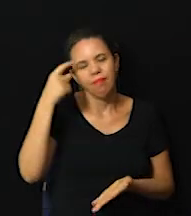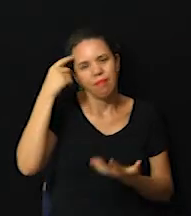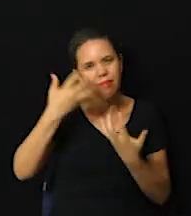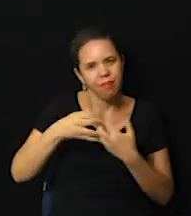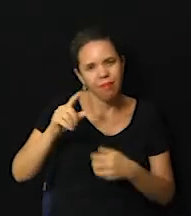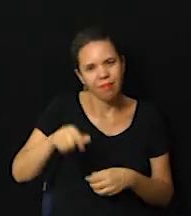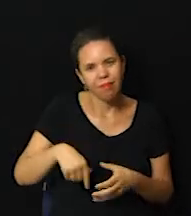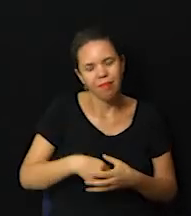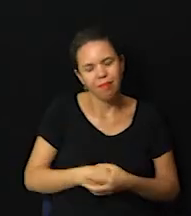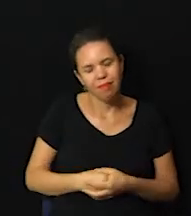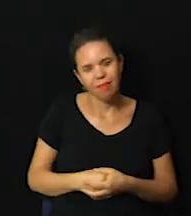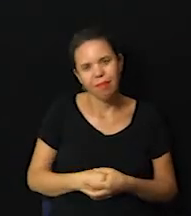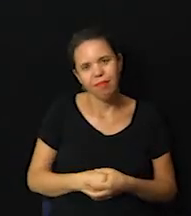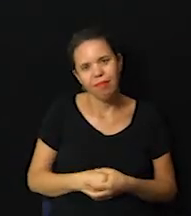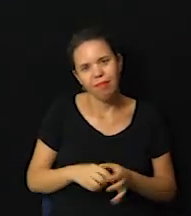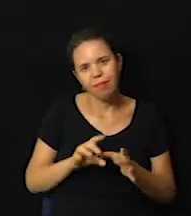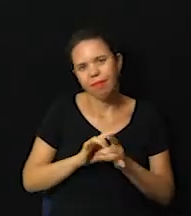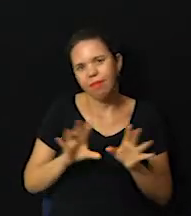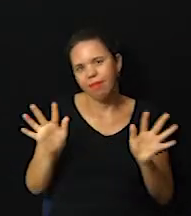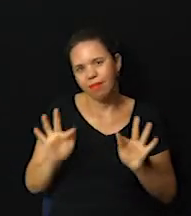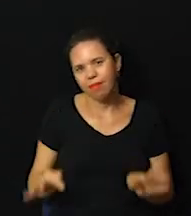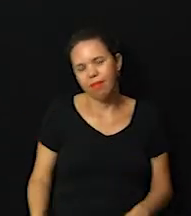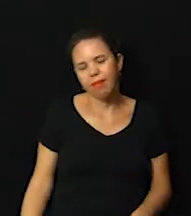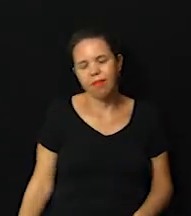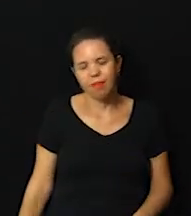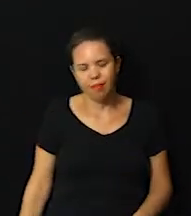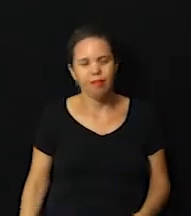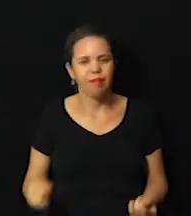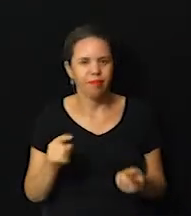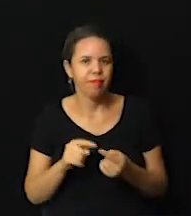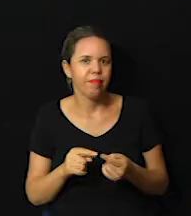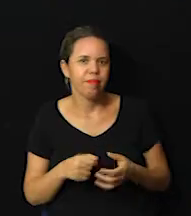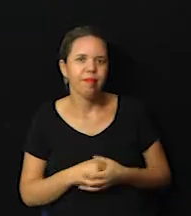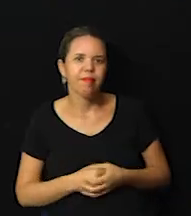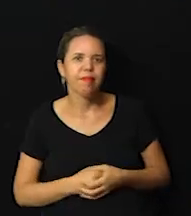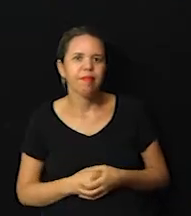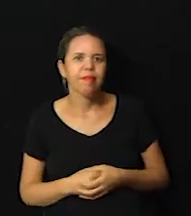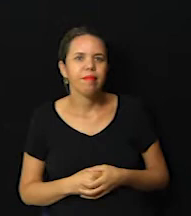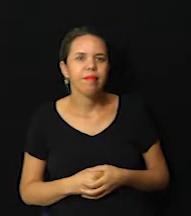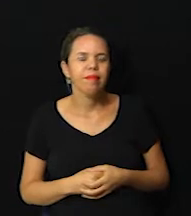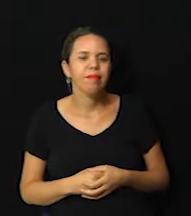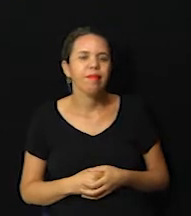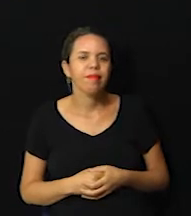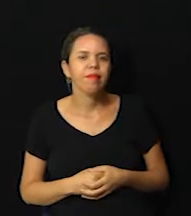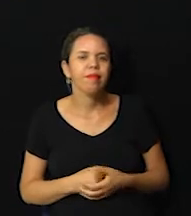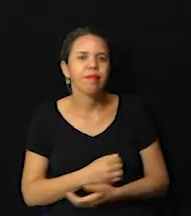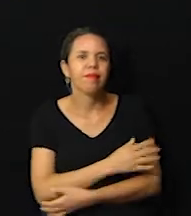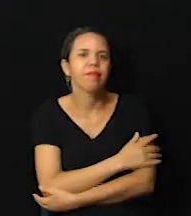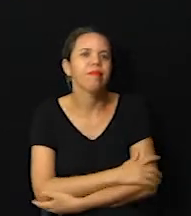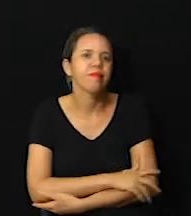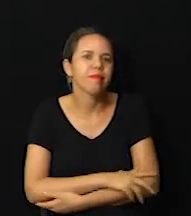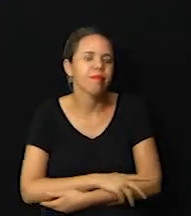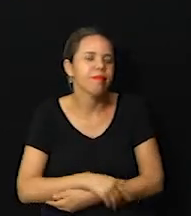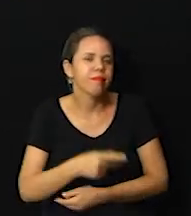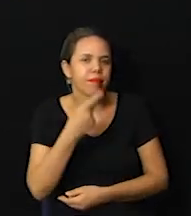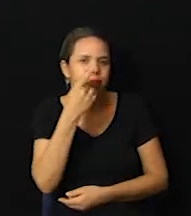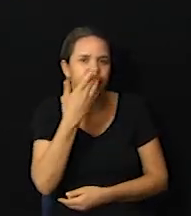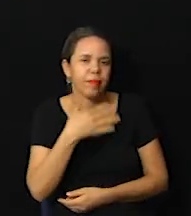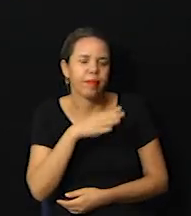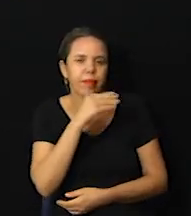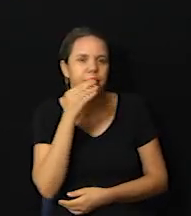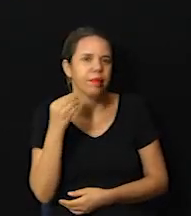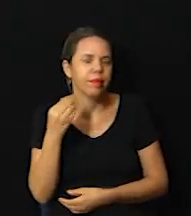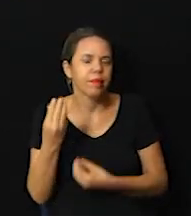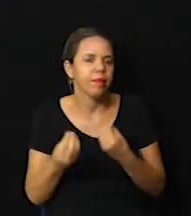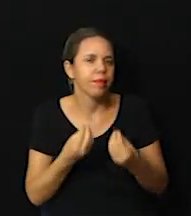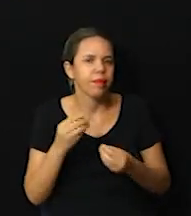nisso, de deixar realmente eles felizes, que é nosso objetivo. Alessandra, e a gente está falando de crianças,